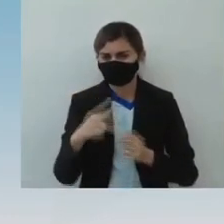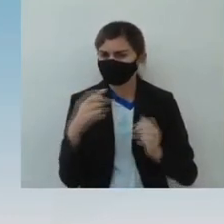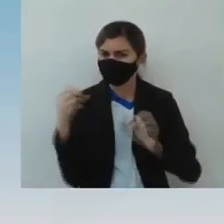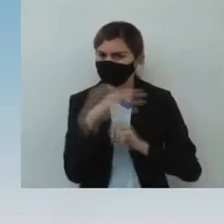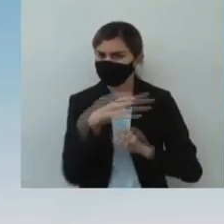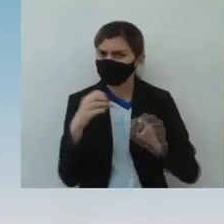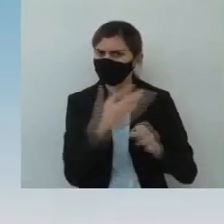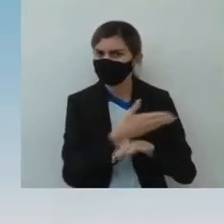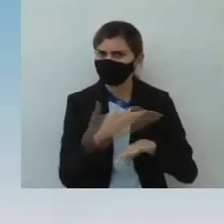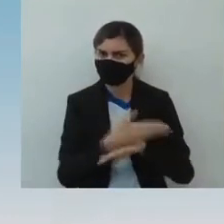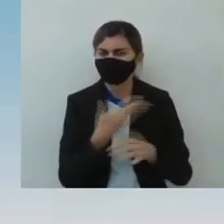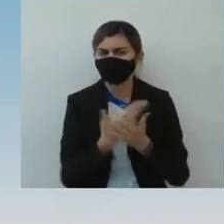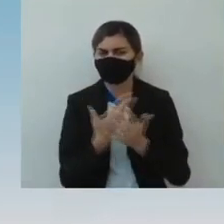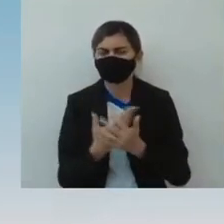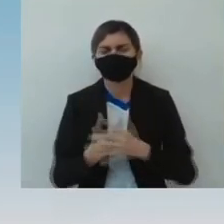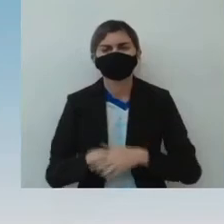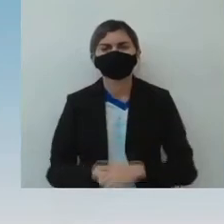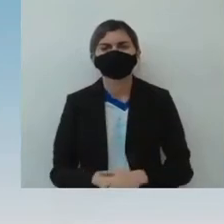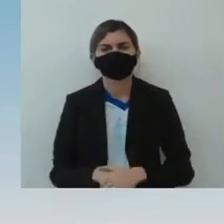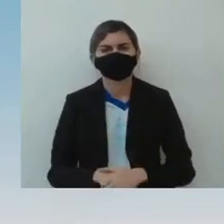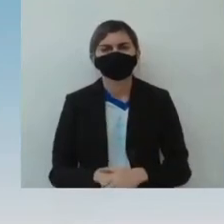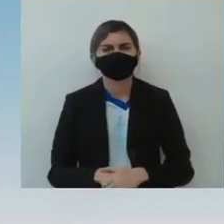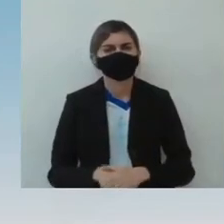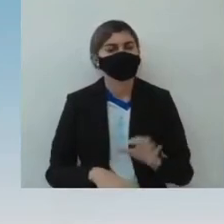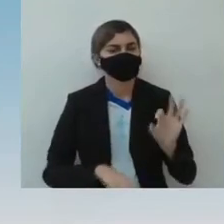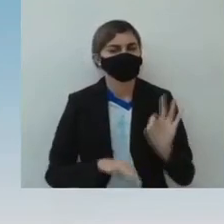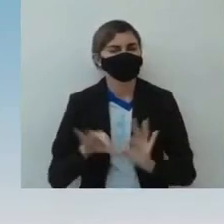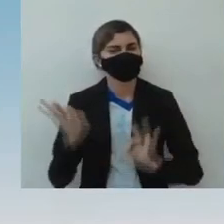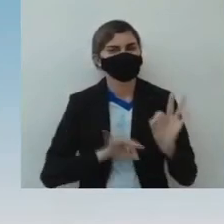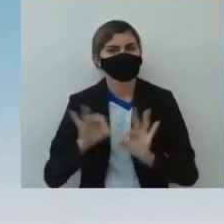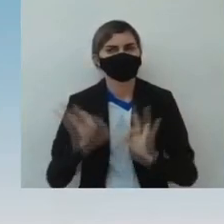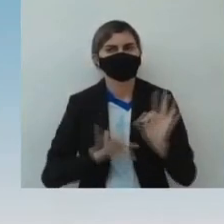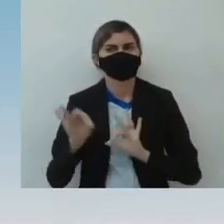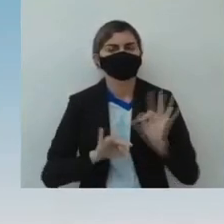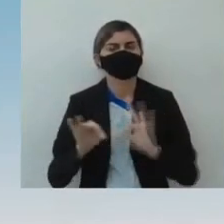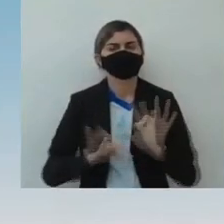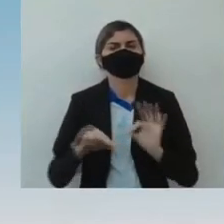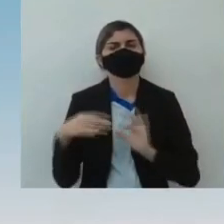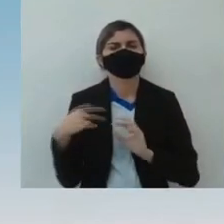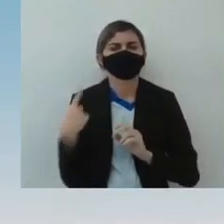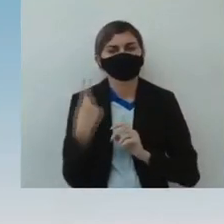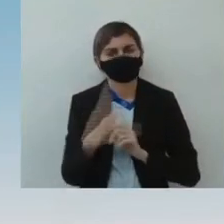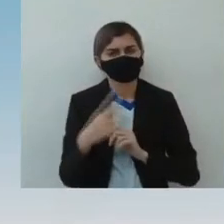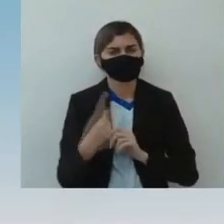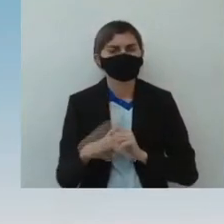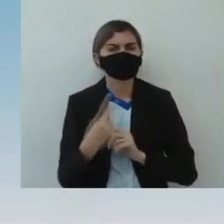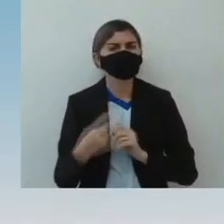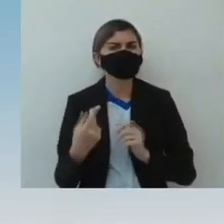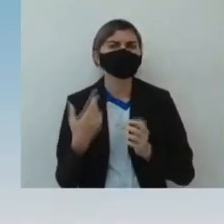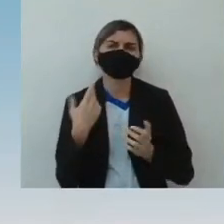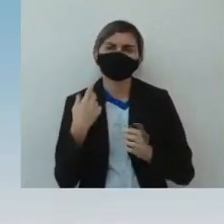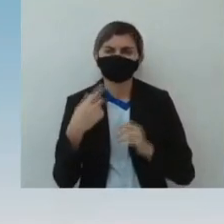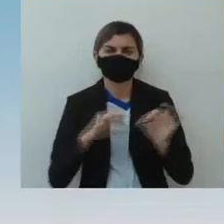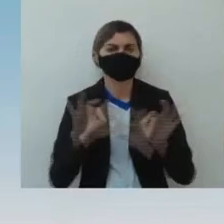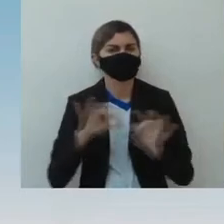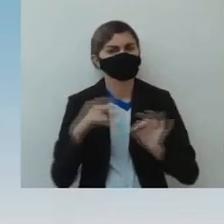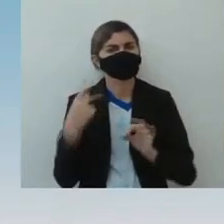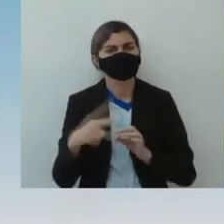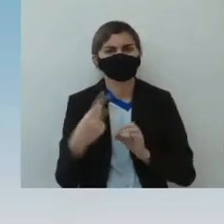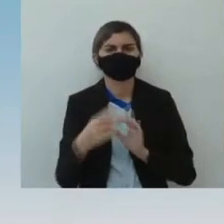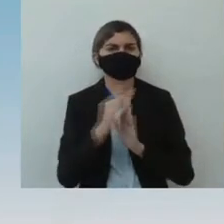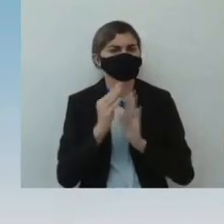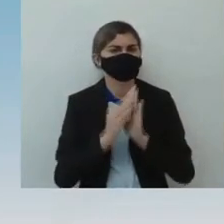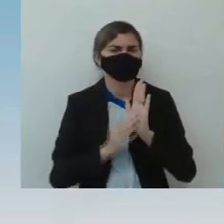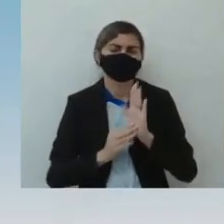suas aulas galera the organisms to the last Organize letra de organismo e